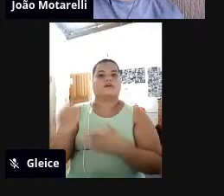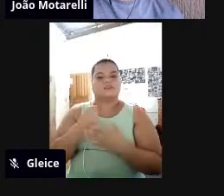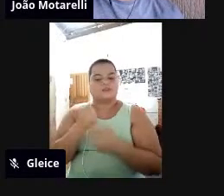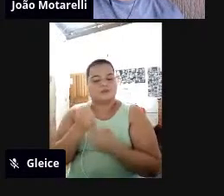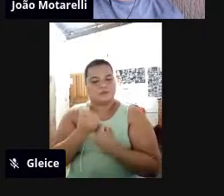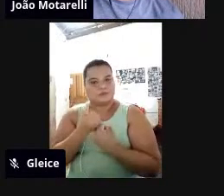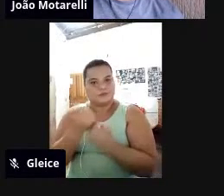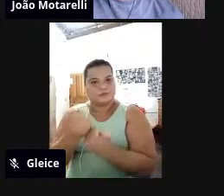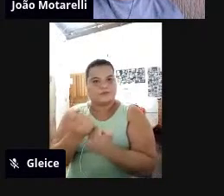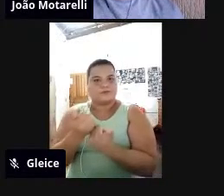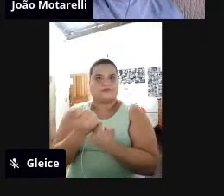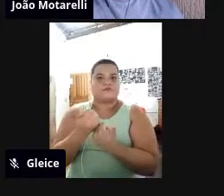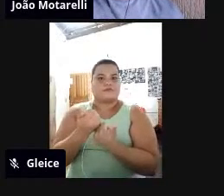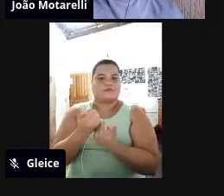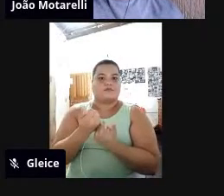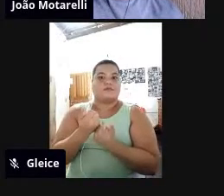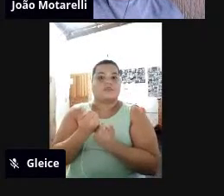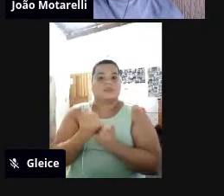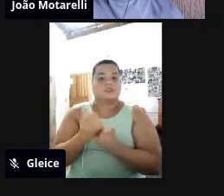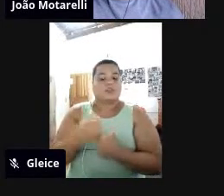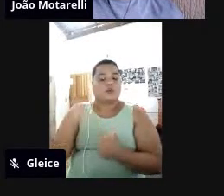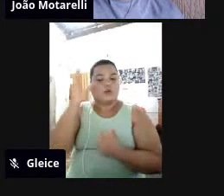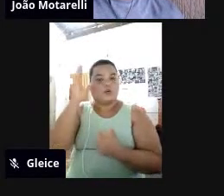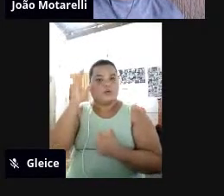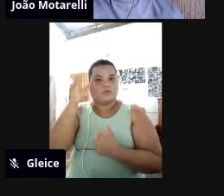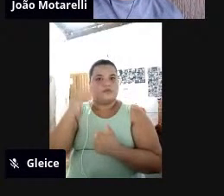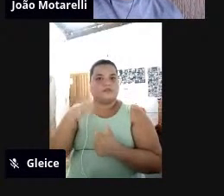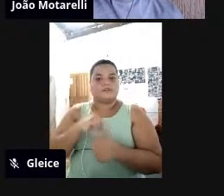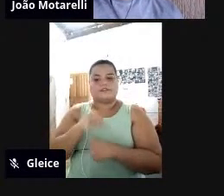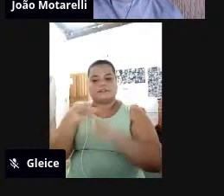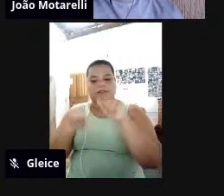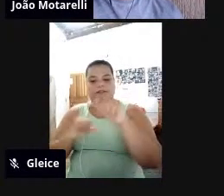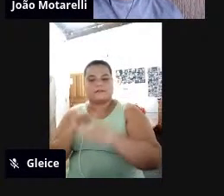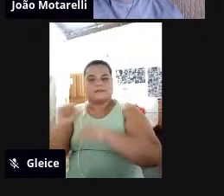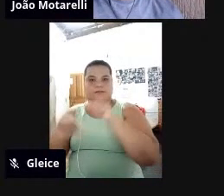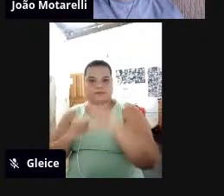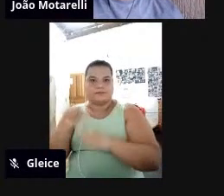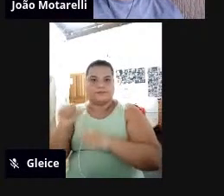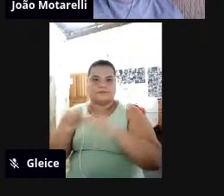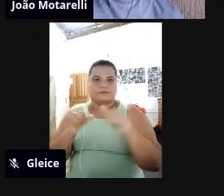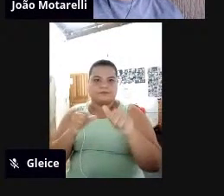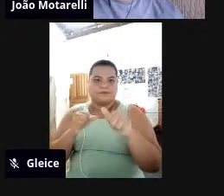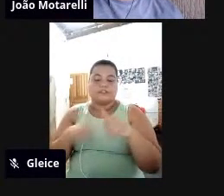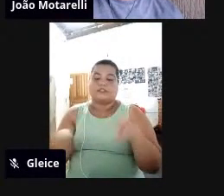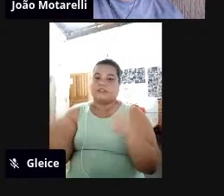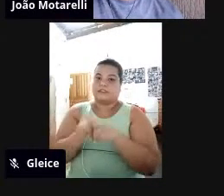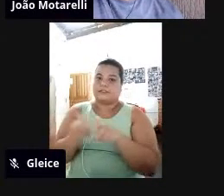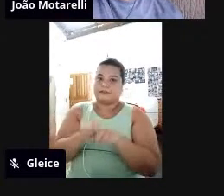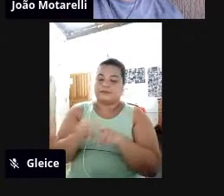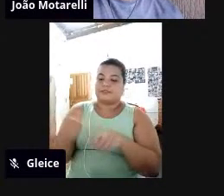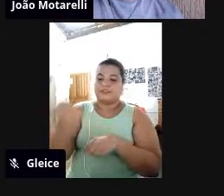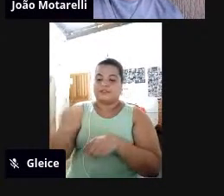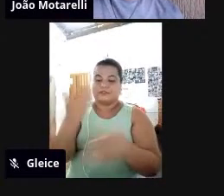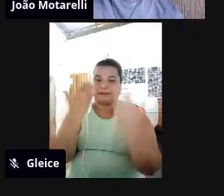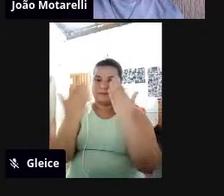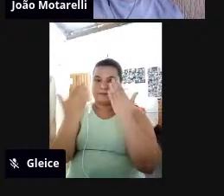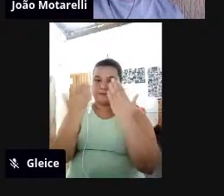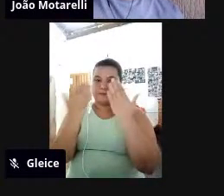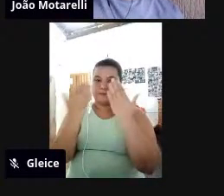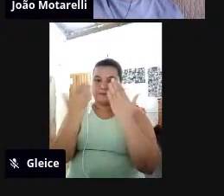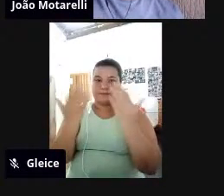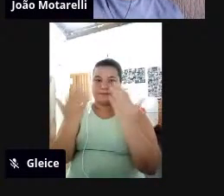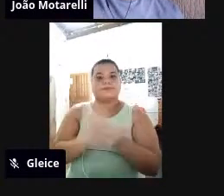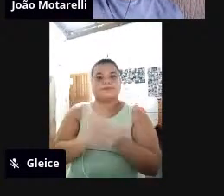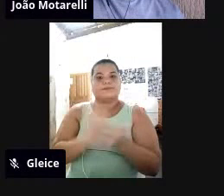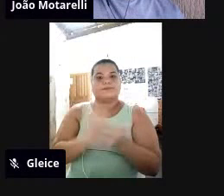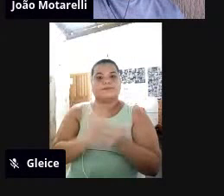o transtorno no atleta e encorajar o atendimento especializado em saúde mental. Ok? Então, aqui eu